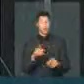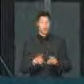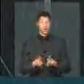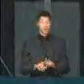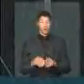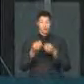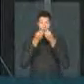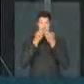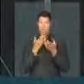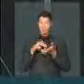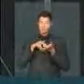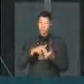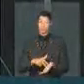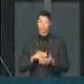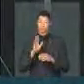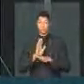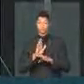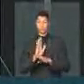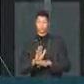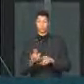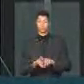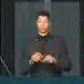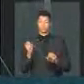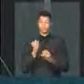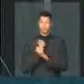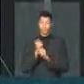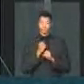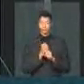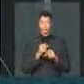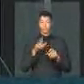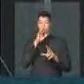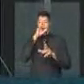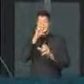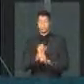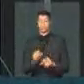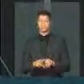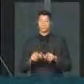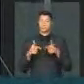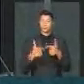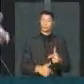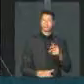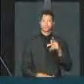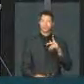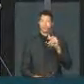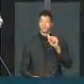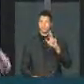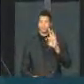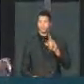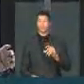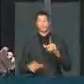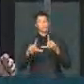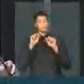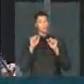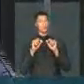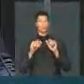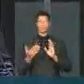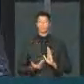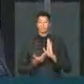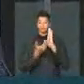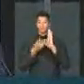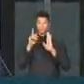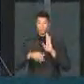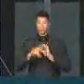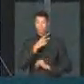lá bem posicionados para ajudar a construir e para fortalecer a luta do partido. E detalhe, a Casa